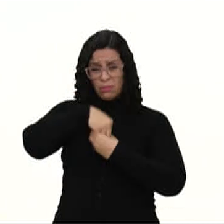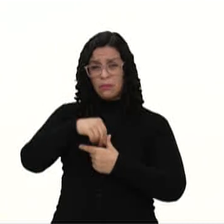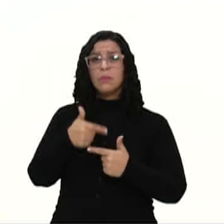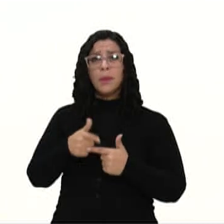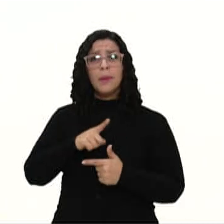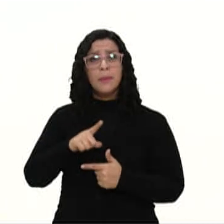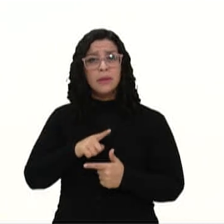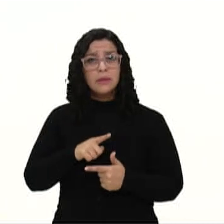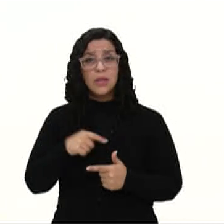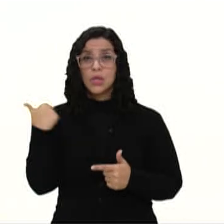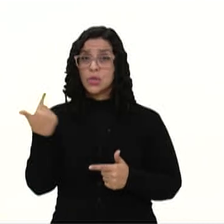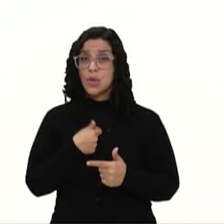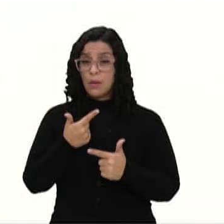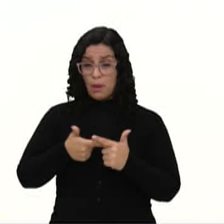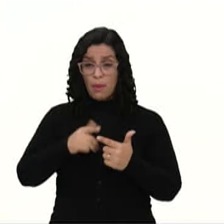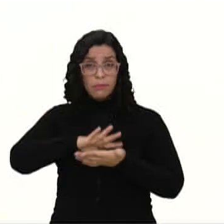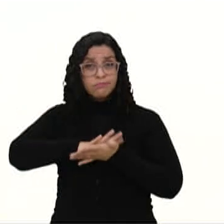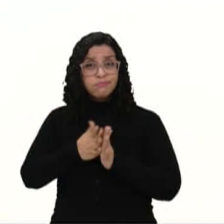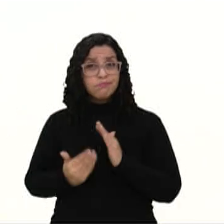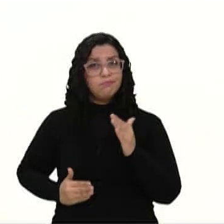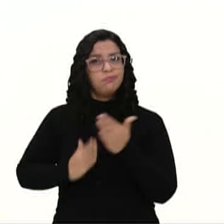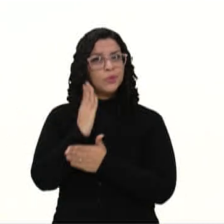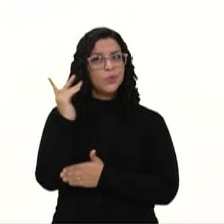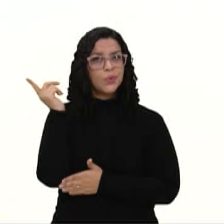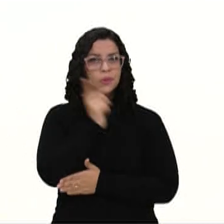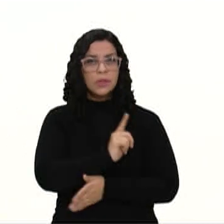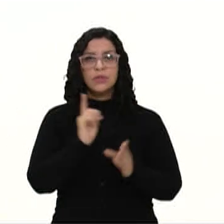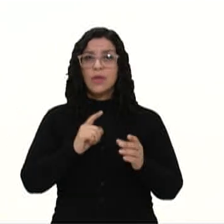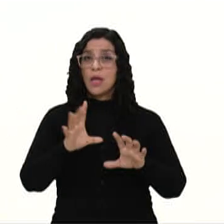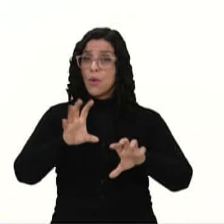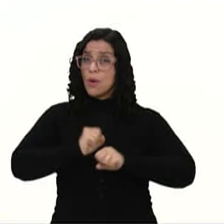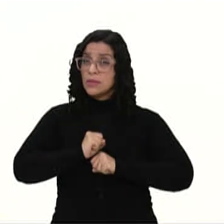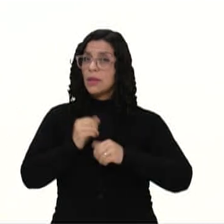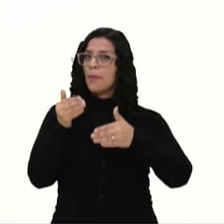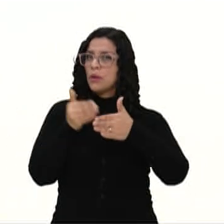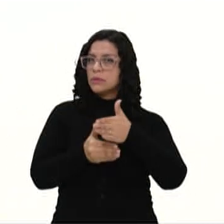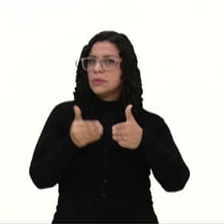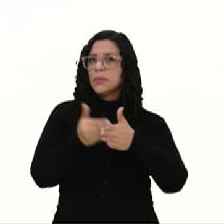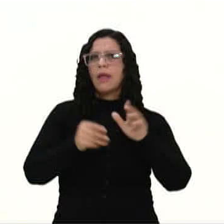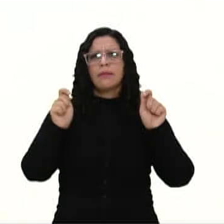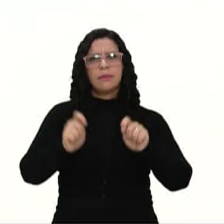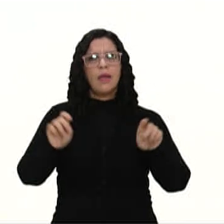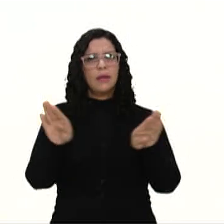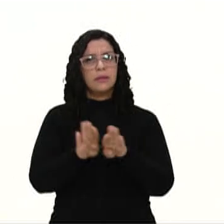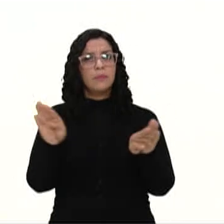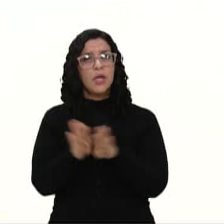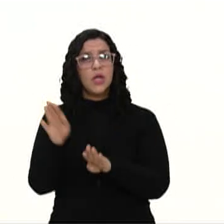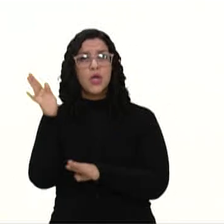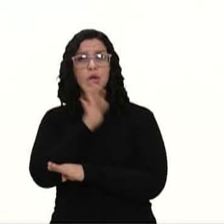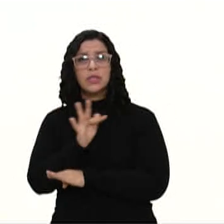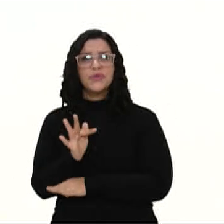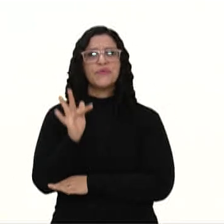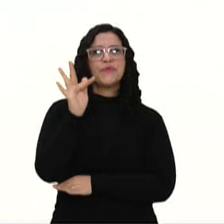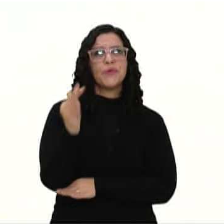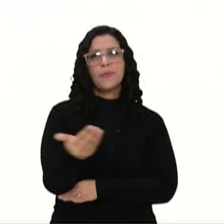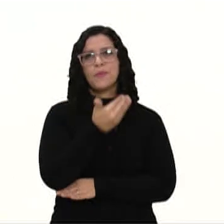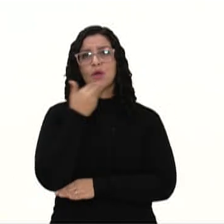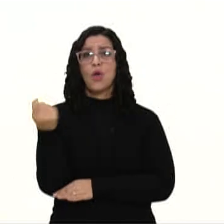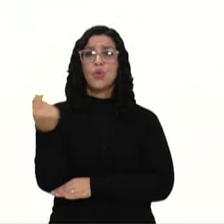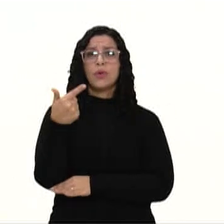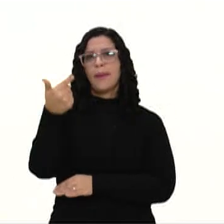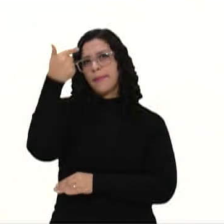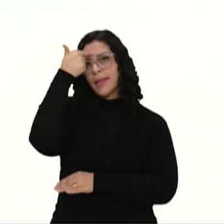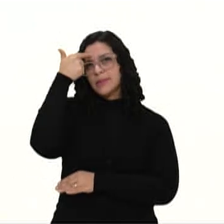problema. Ultrapassado esse obstáculo e aceites os teus limites, será capaz de ir muito mais além do que